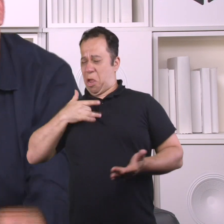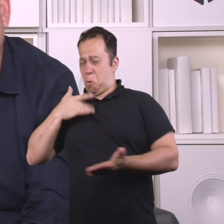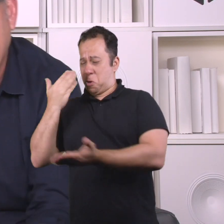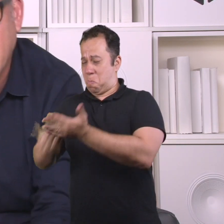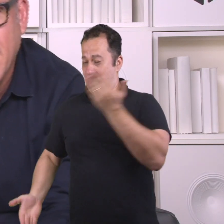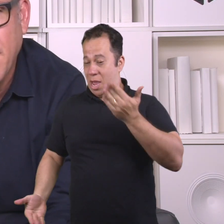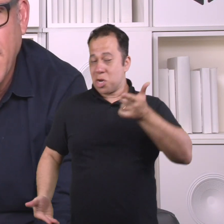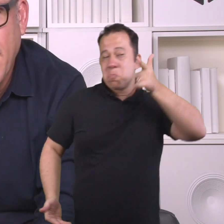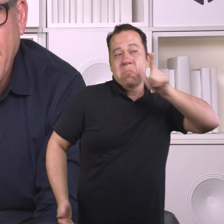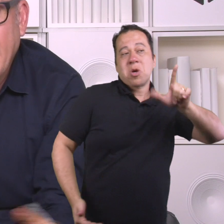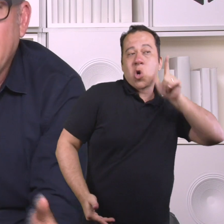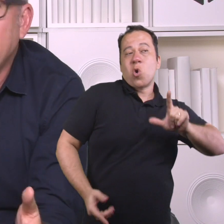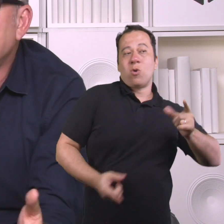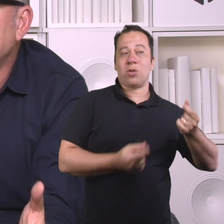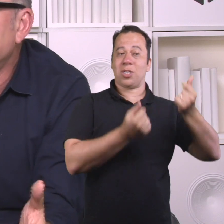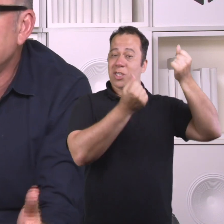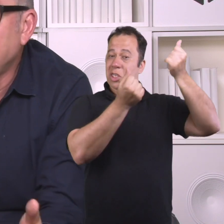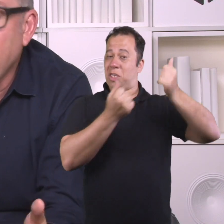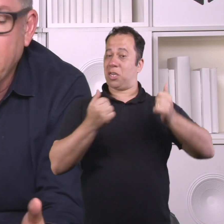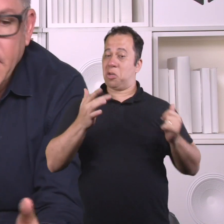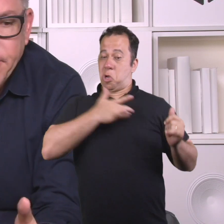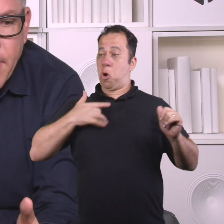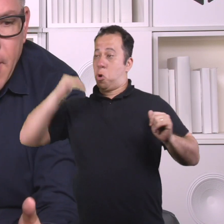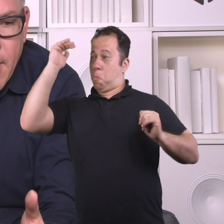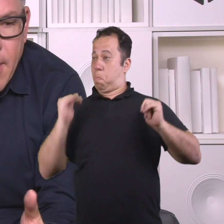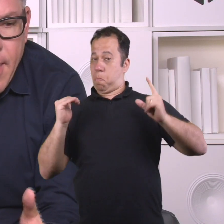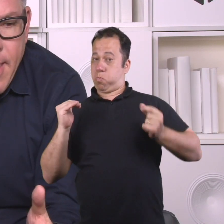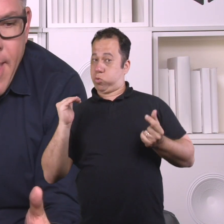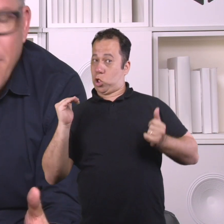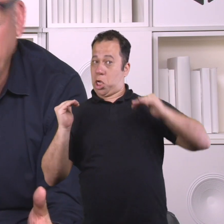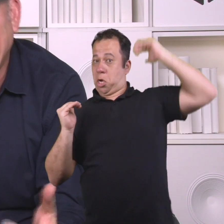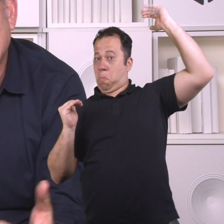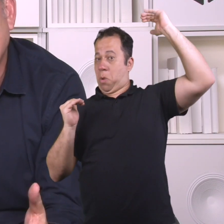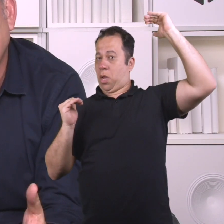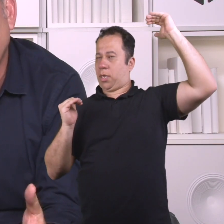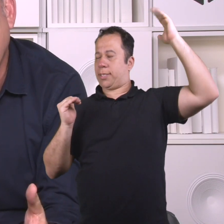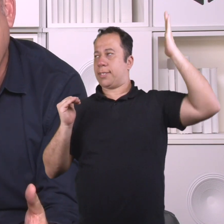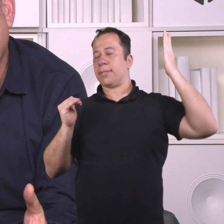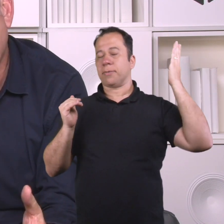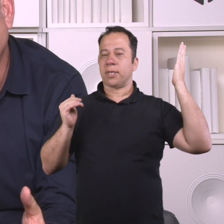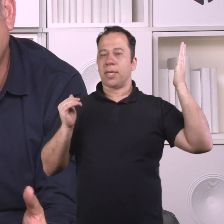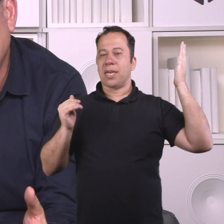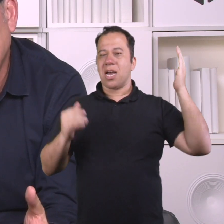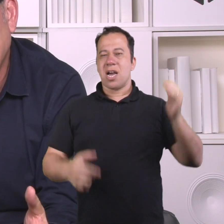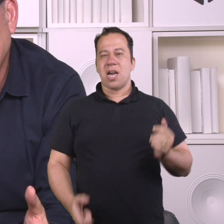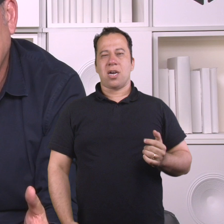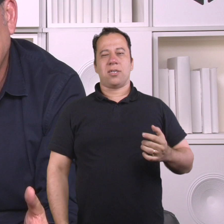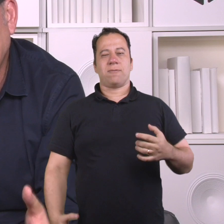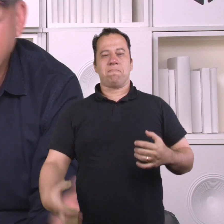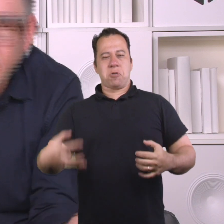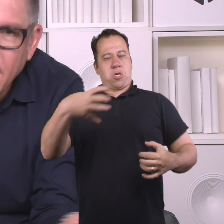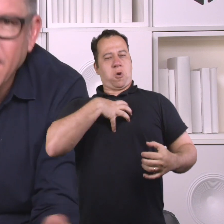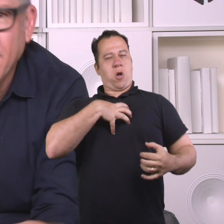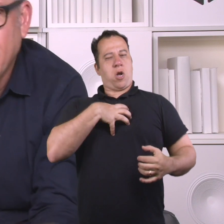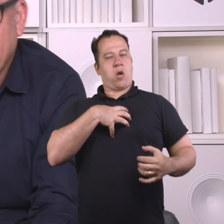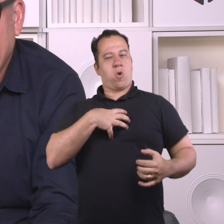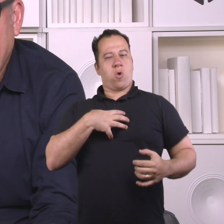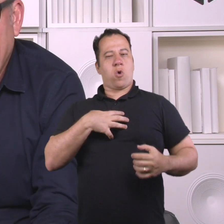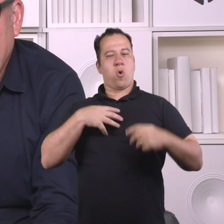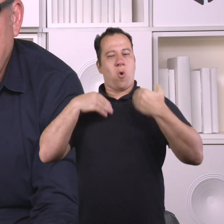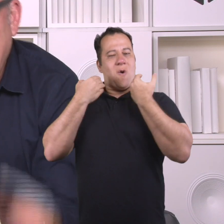saúde, mas ganha dinheiro. Tem gente que transforma reputação, caráter em